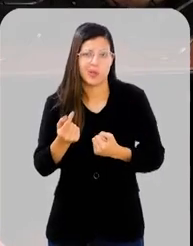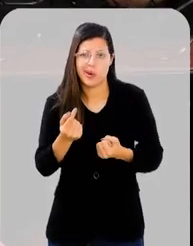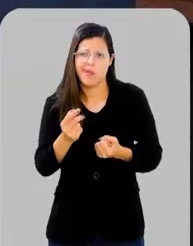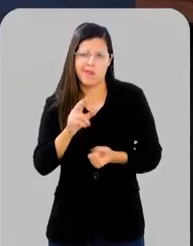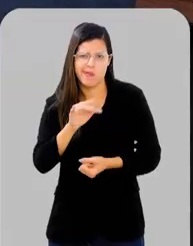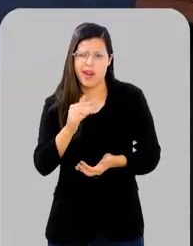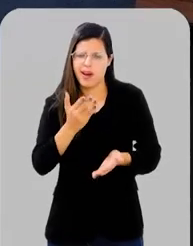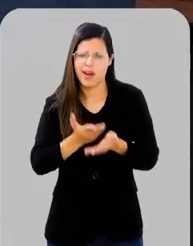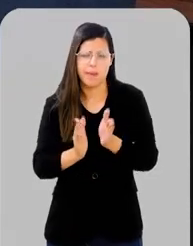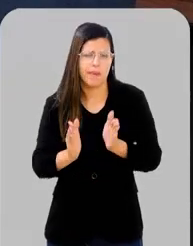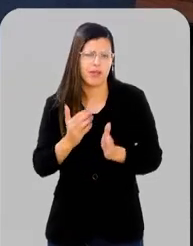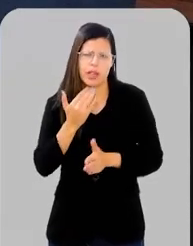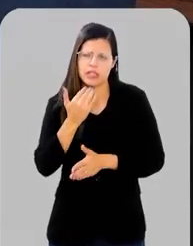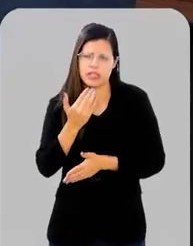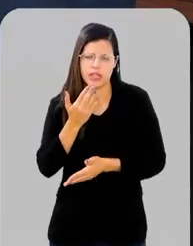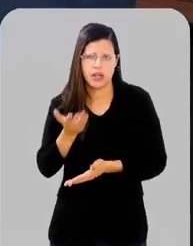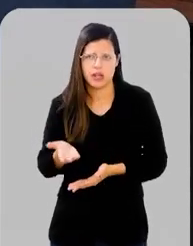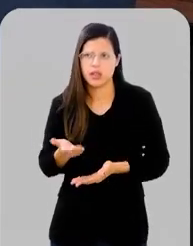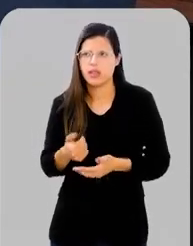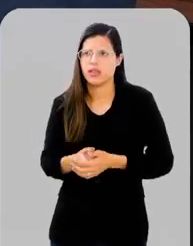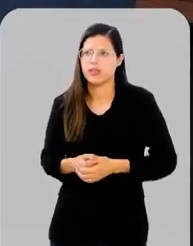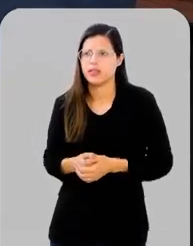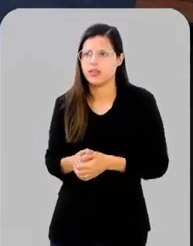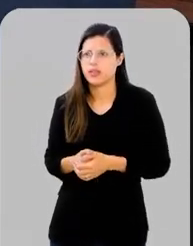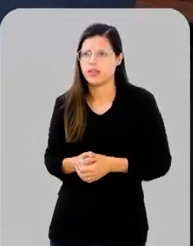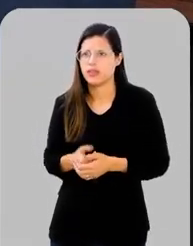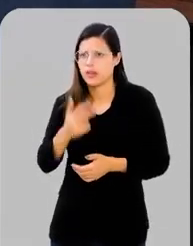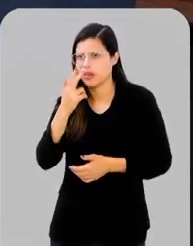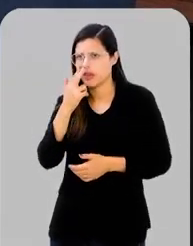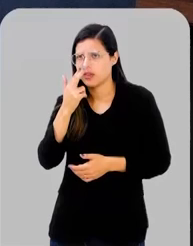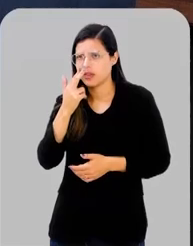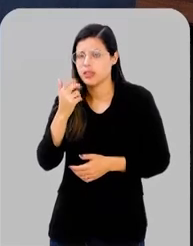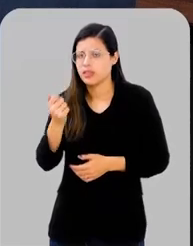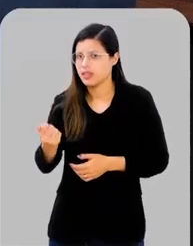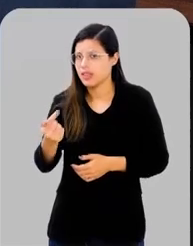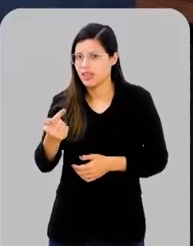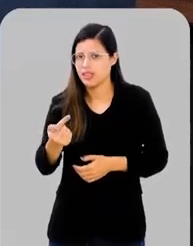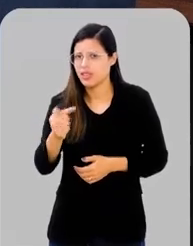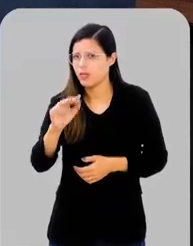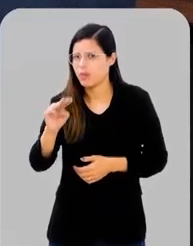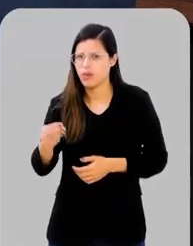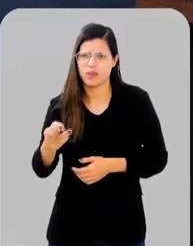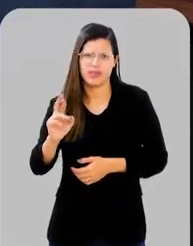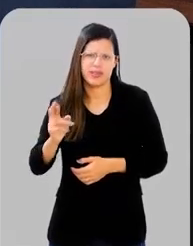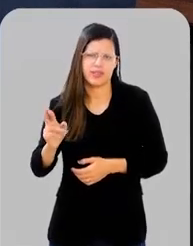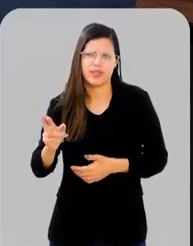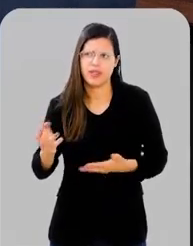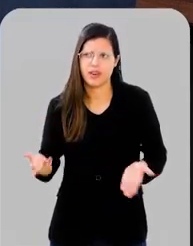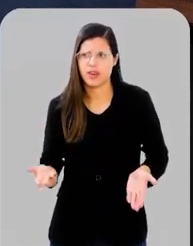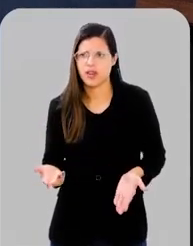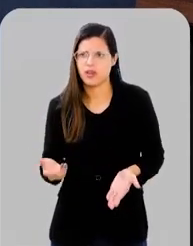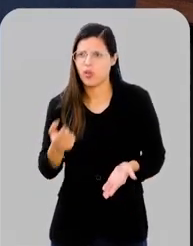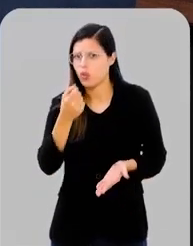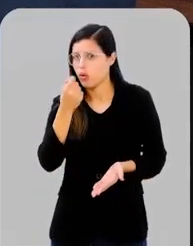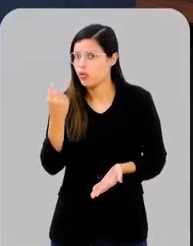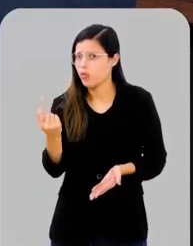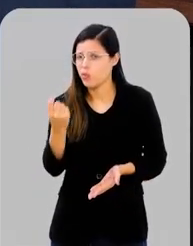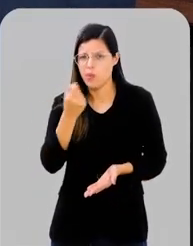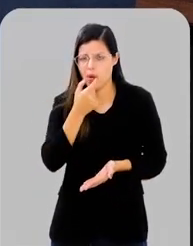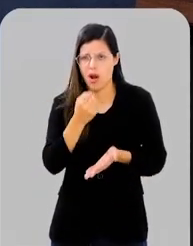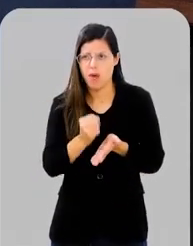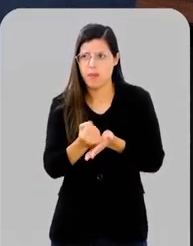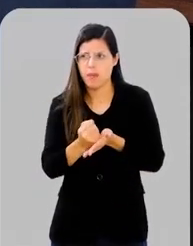entende é não vai adiantar uma bola de nove uma bola de neve R7 milhões de reais eu não não consigo